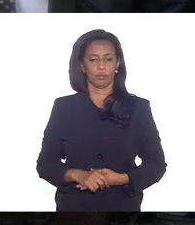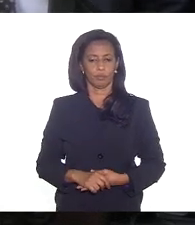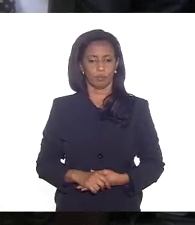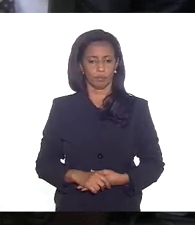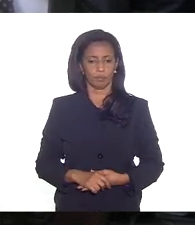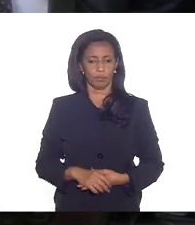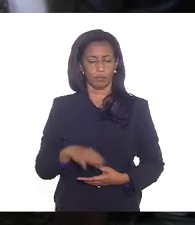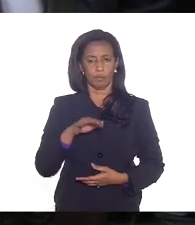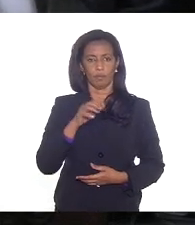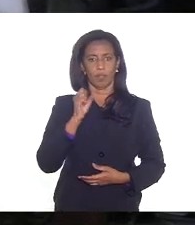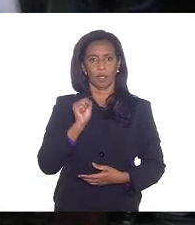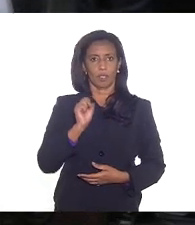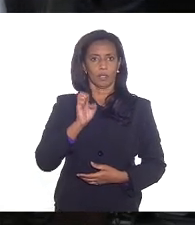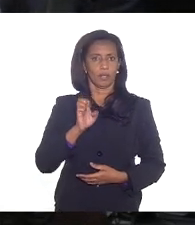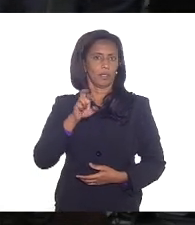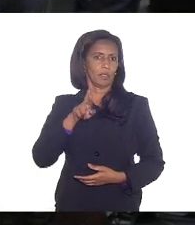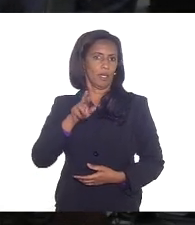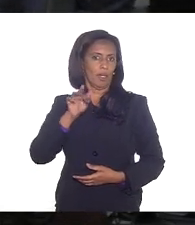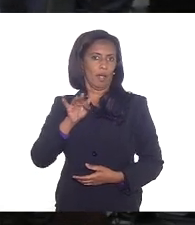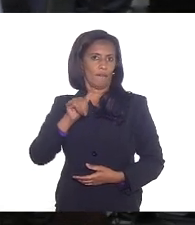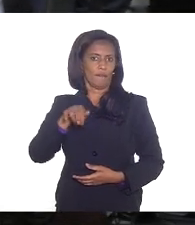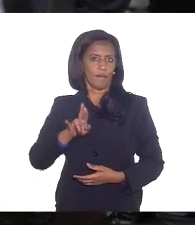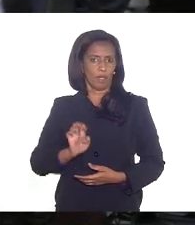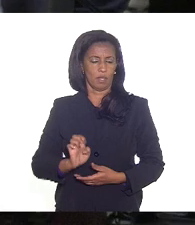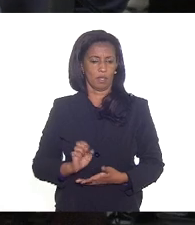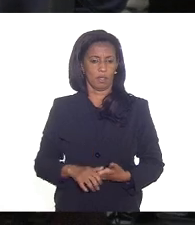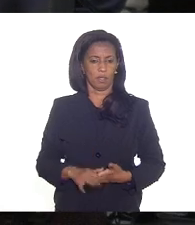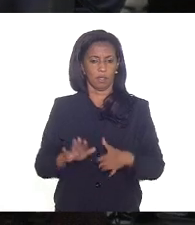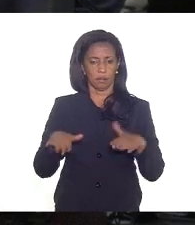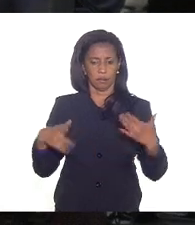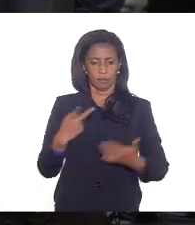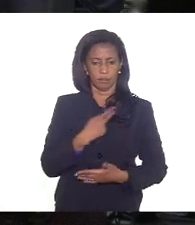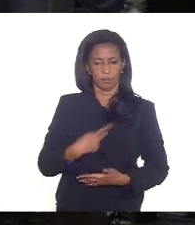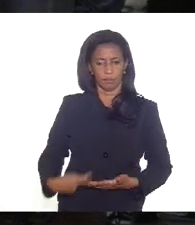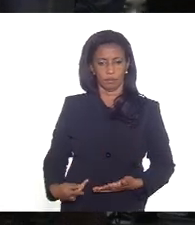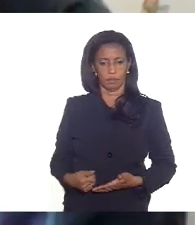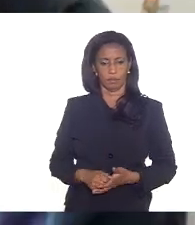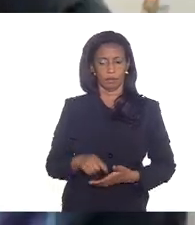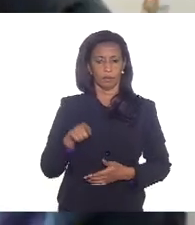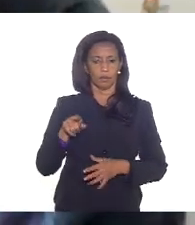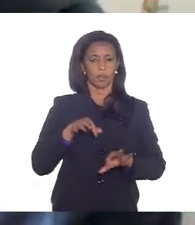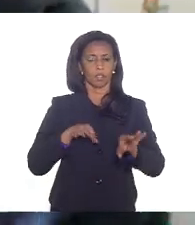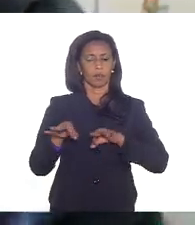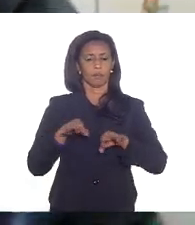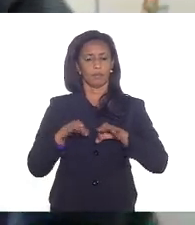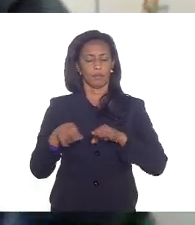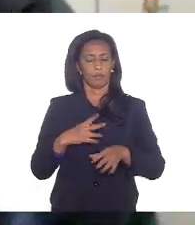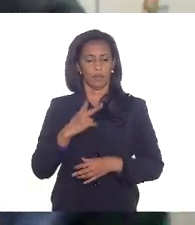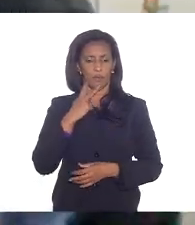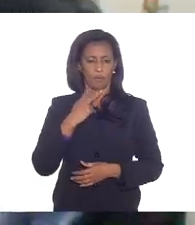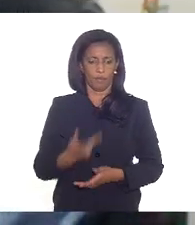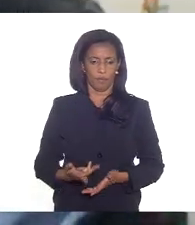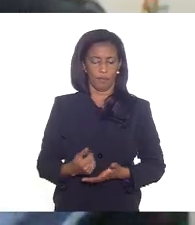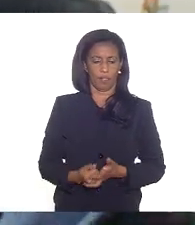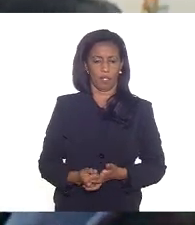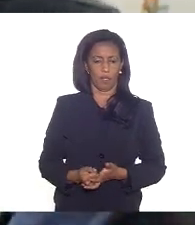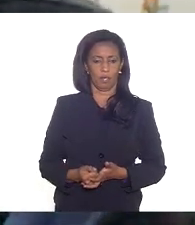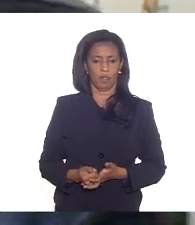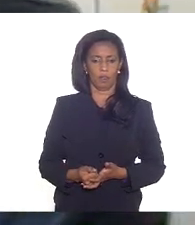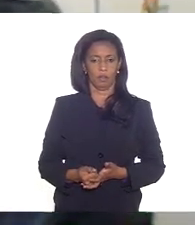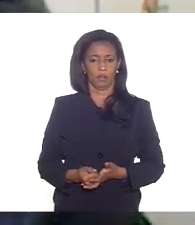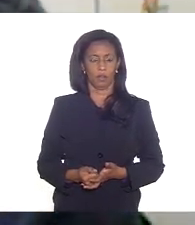Deputado Flávio era filho e o presidente é esse projeto trata da